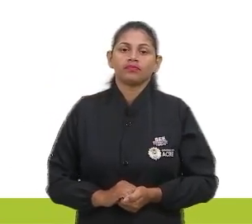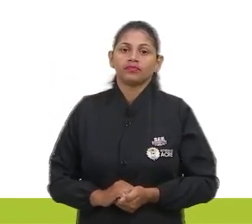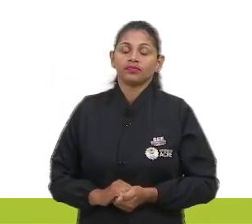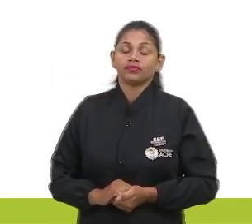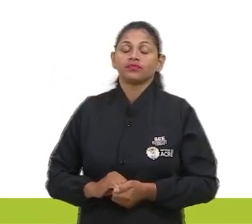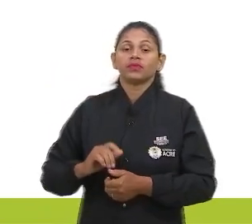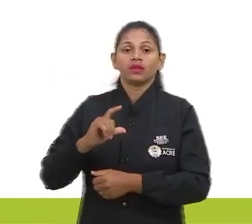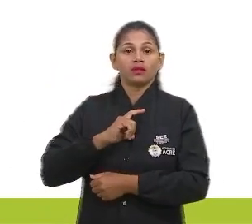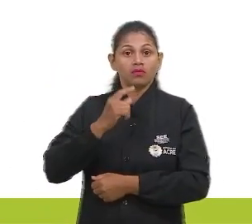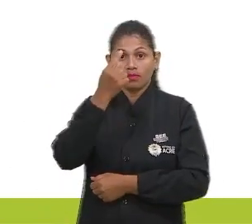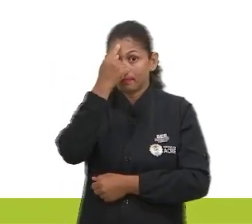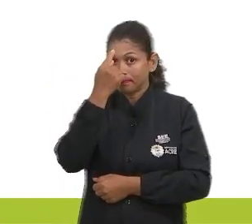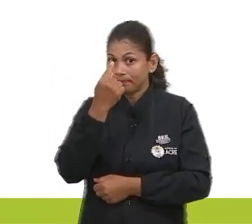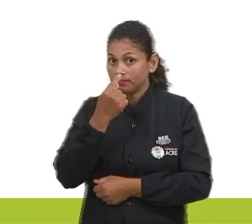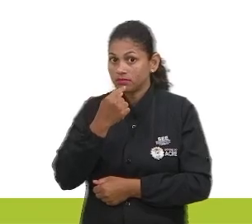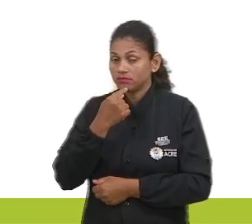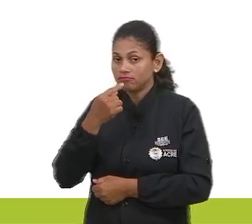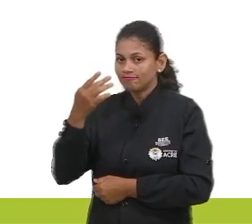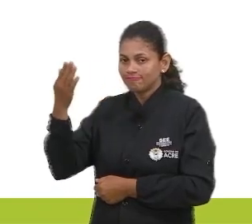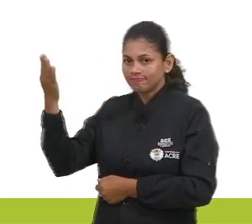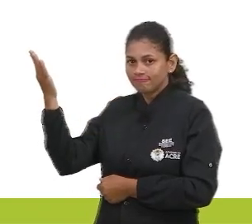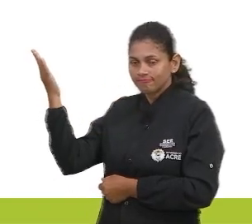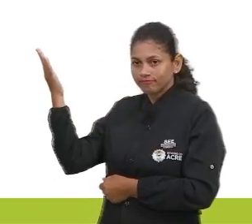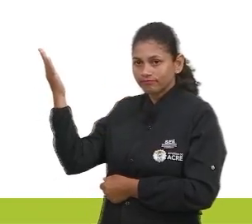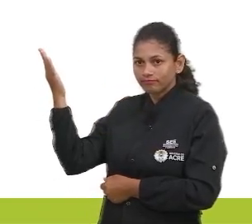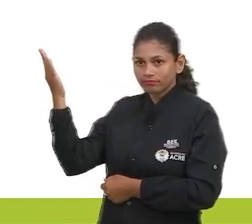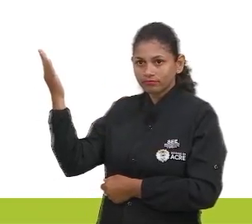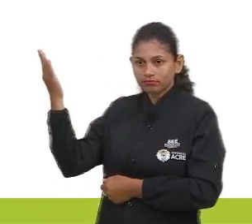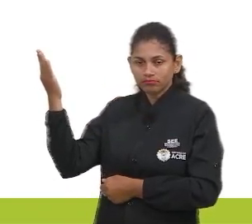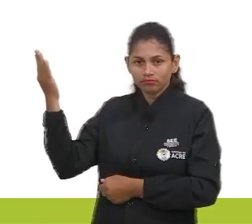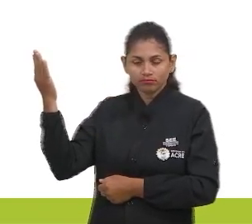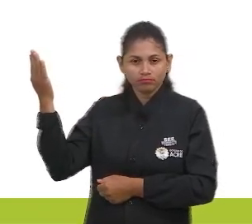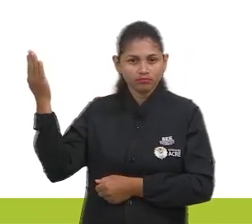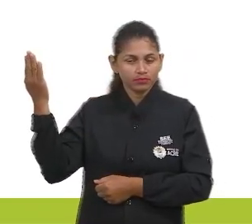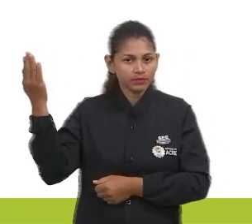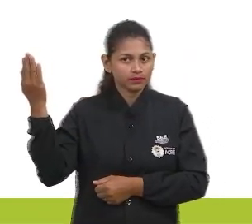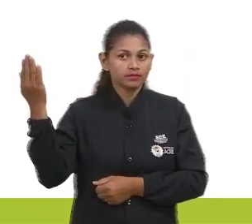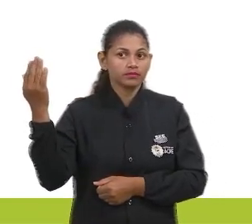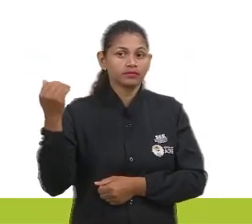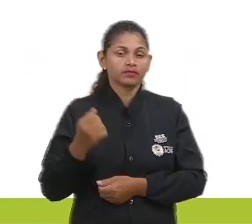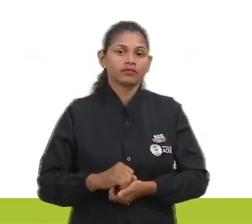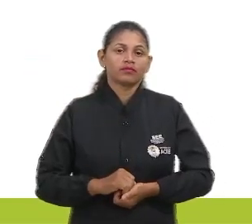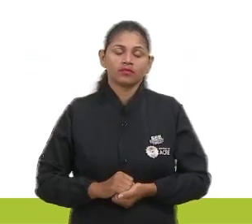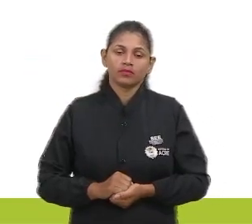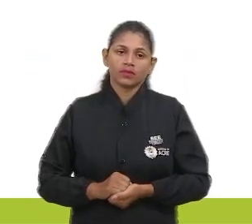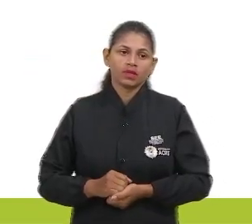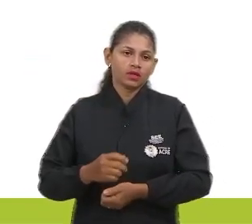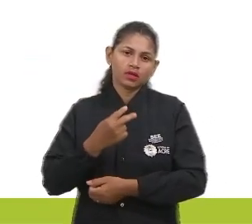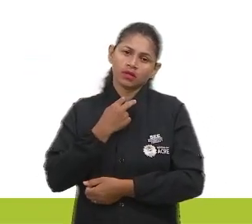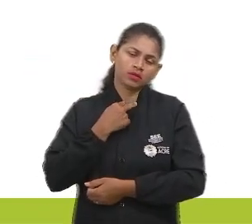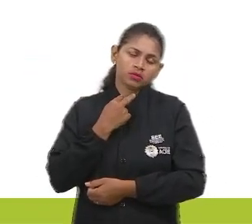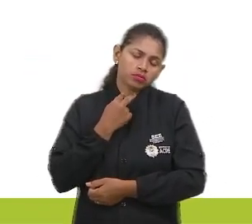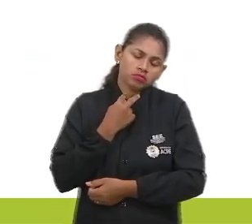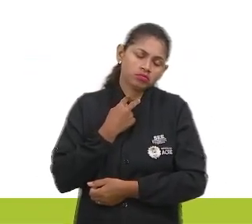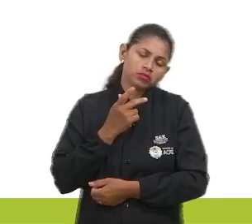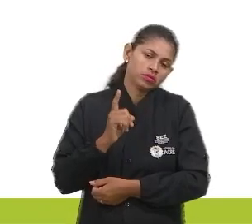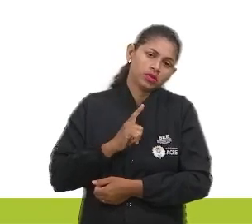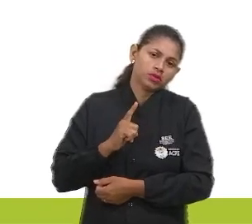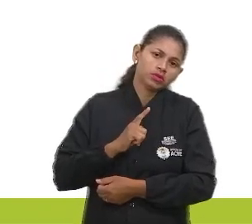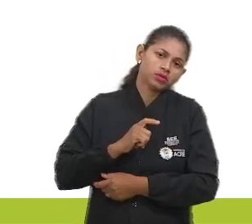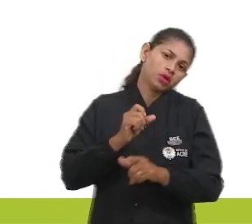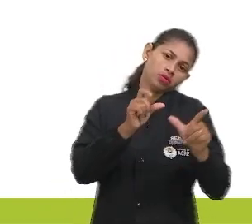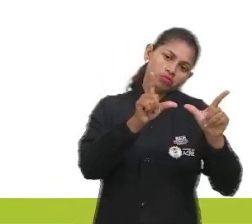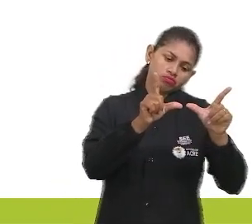Tem uma imagem aqui, como a gente não pode ter uma cena, uma prática aqui, né, a